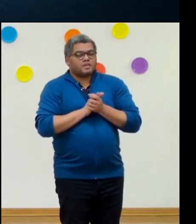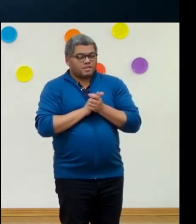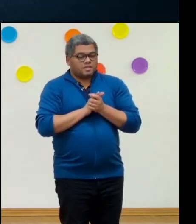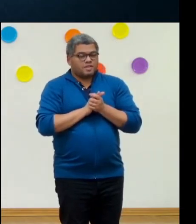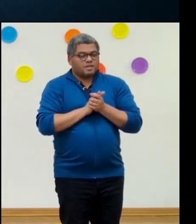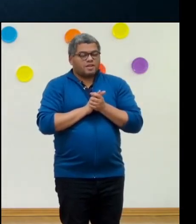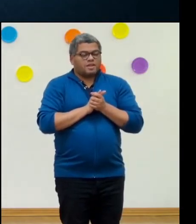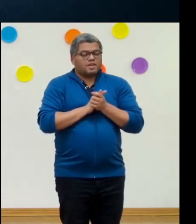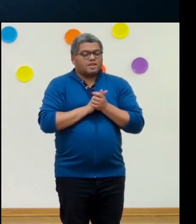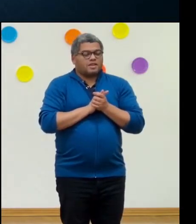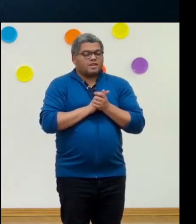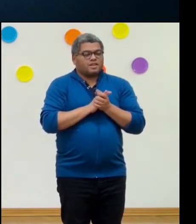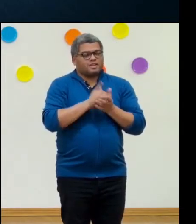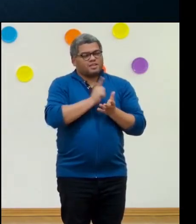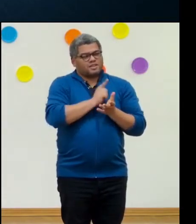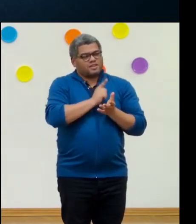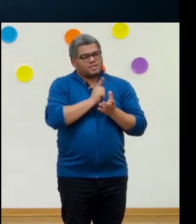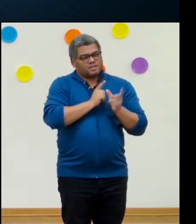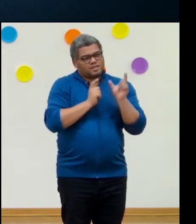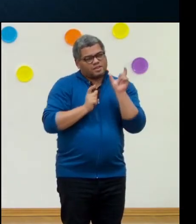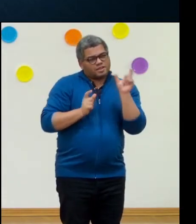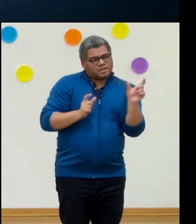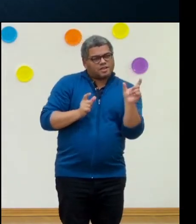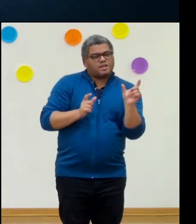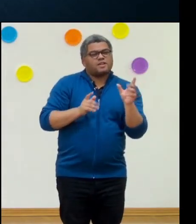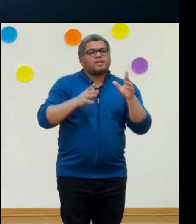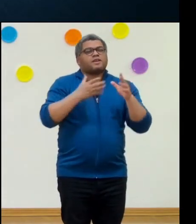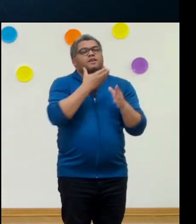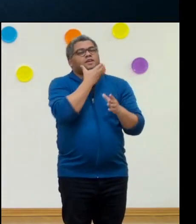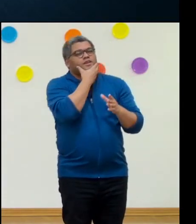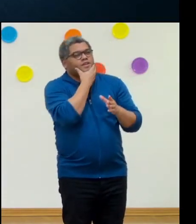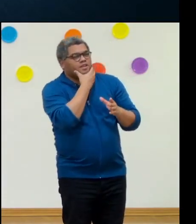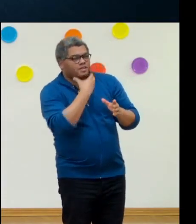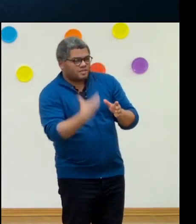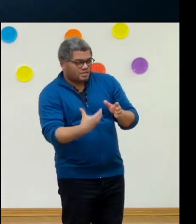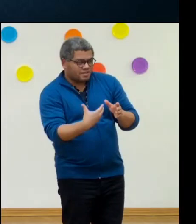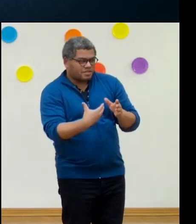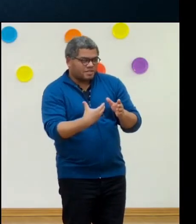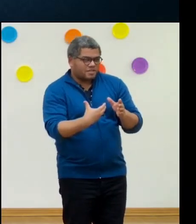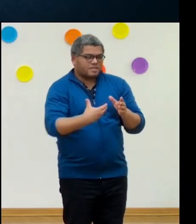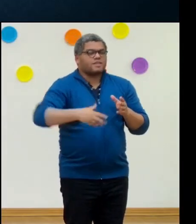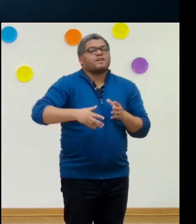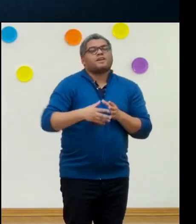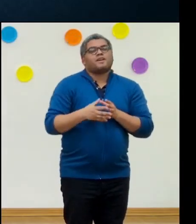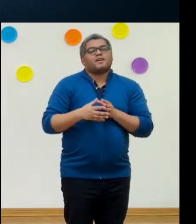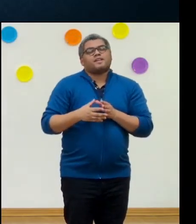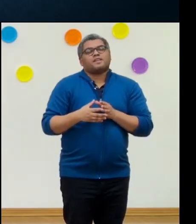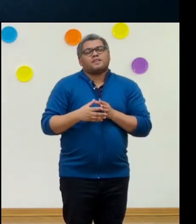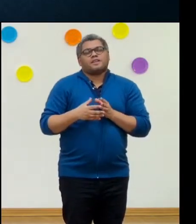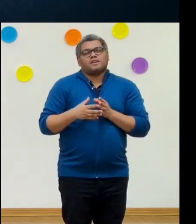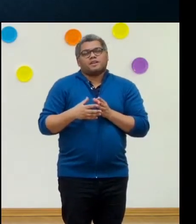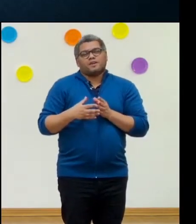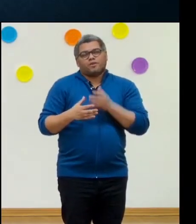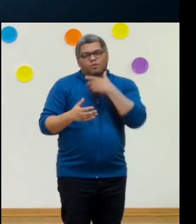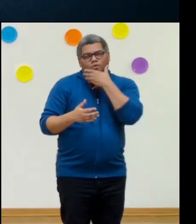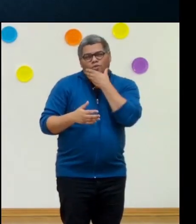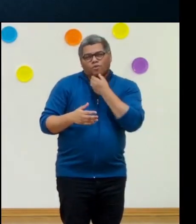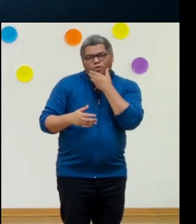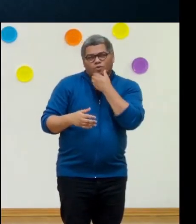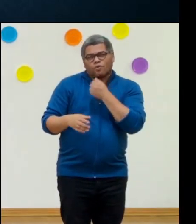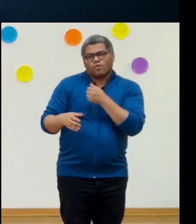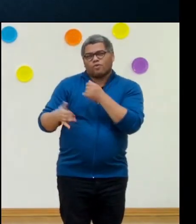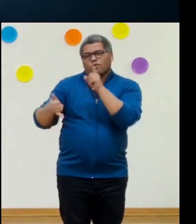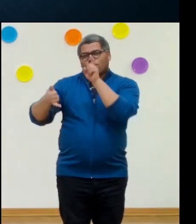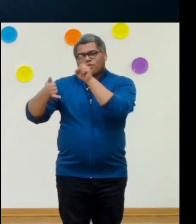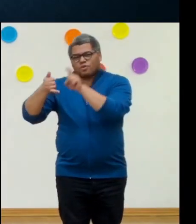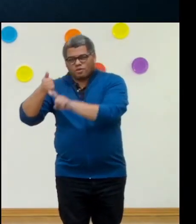em você. E você entrega, ou você não, né? O homem entrega para a amante. Cada um com a sua família,